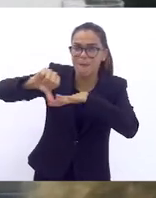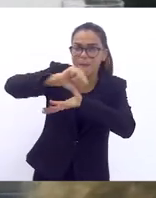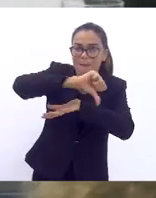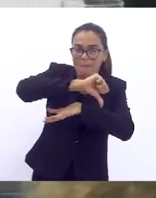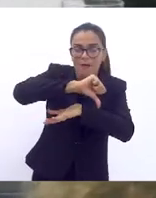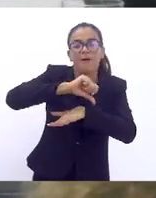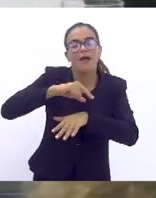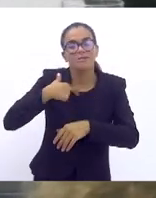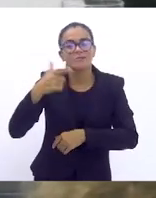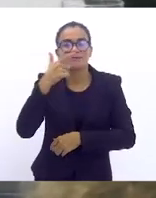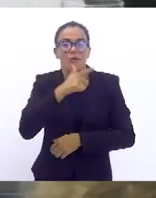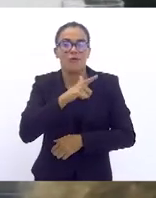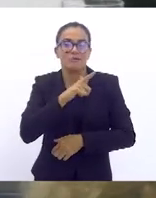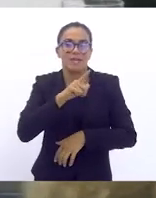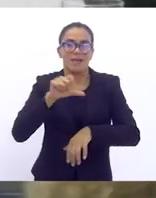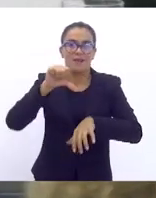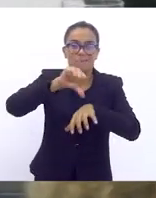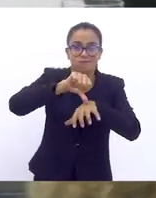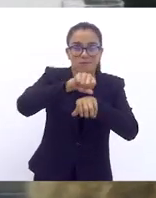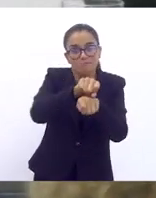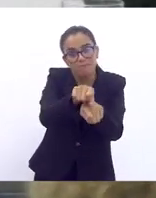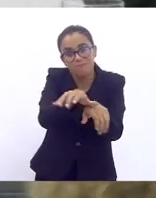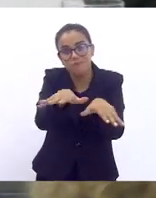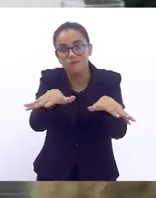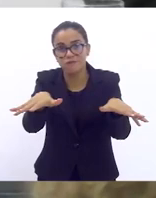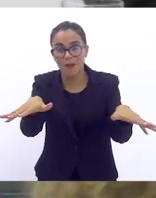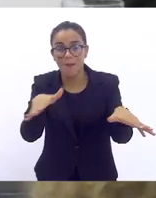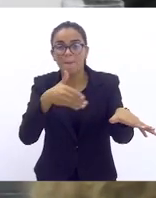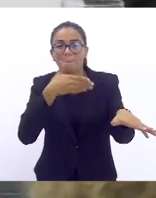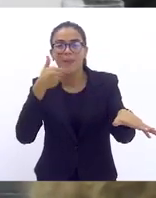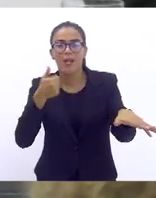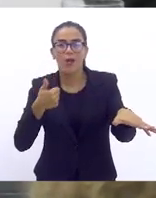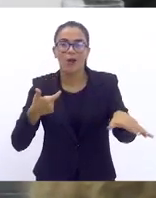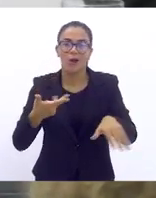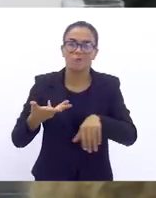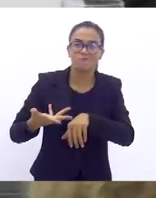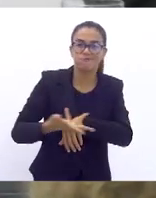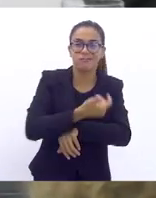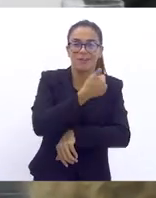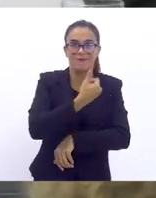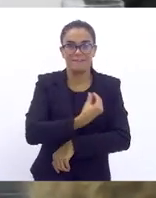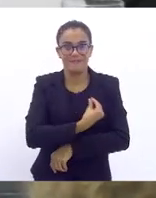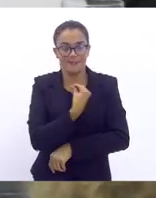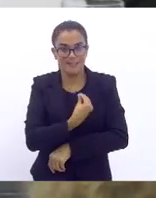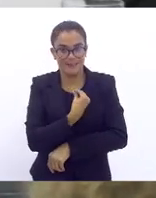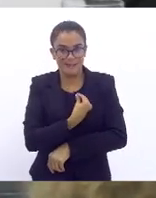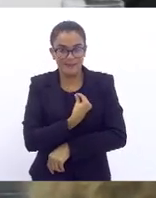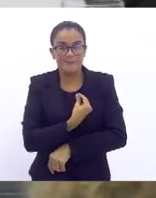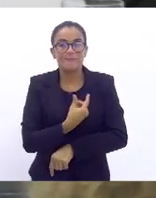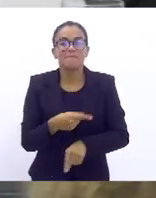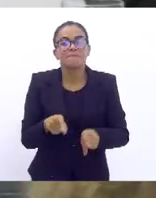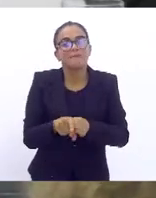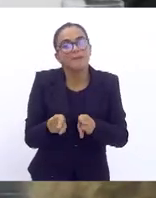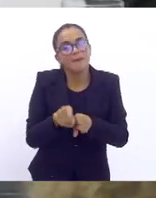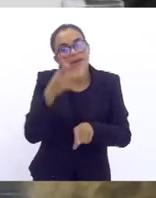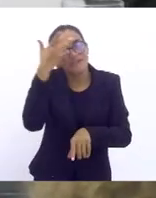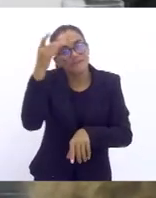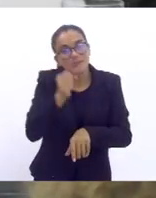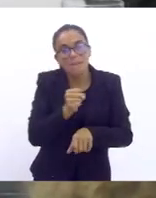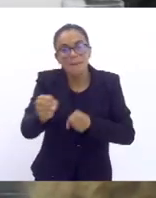a gente desconcentra isso melhora a qualidade de vida inclusive e leva as pessoas para